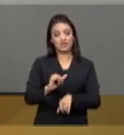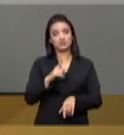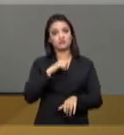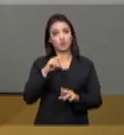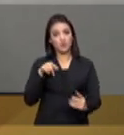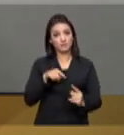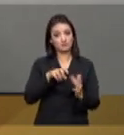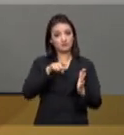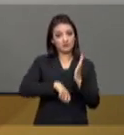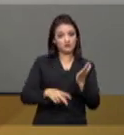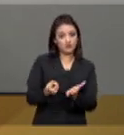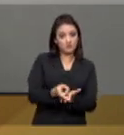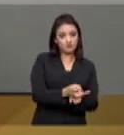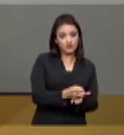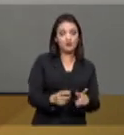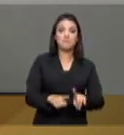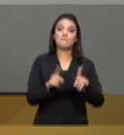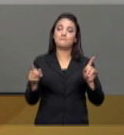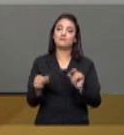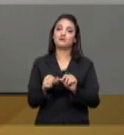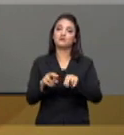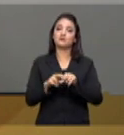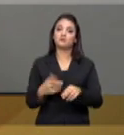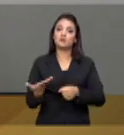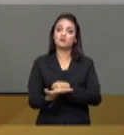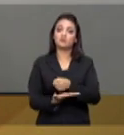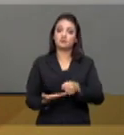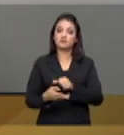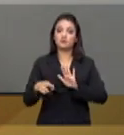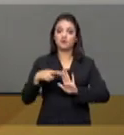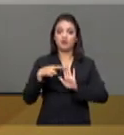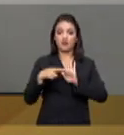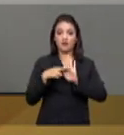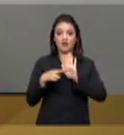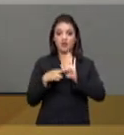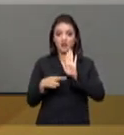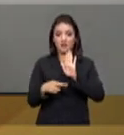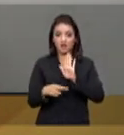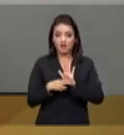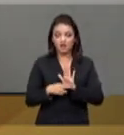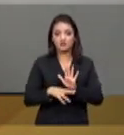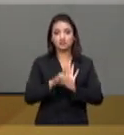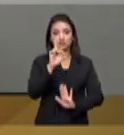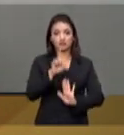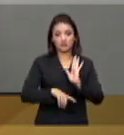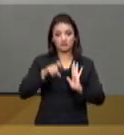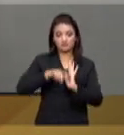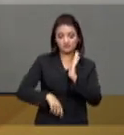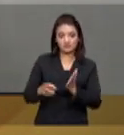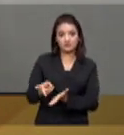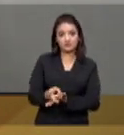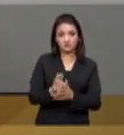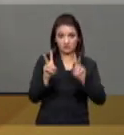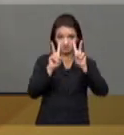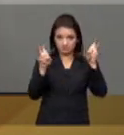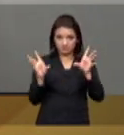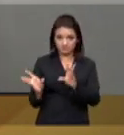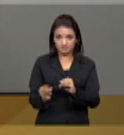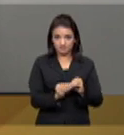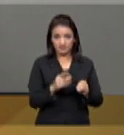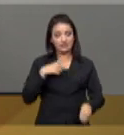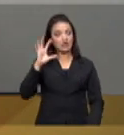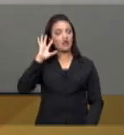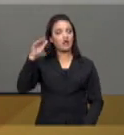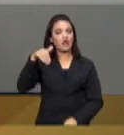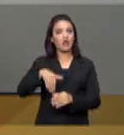mas moldada nesta seara pelos princípios e regras próprios de direito tributário. Fecho aspas, isso está no acórdão, no